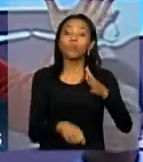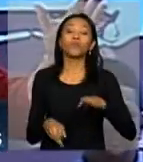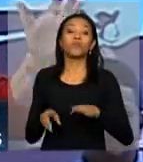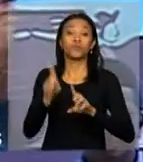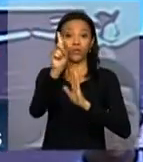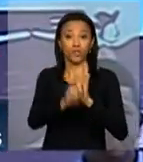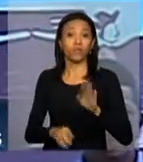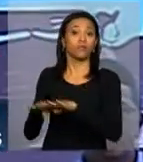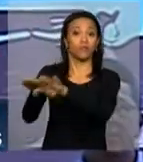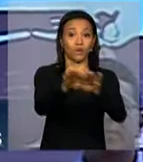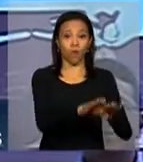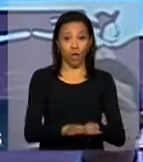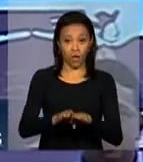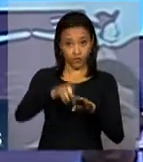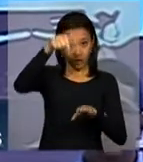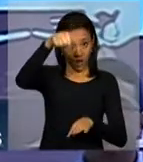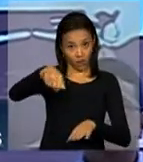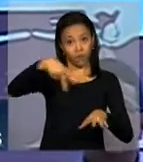por isso,